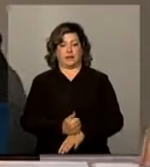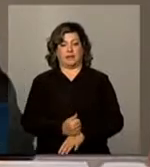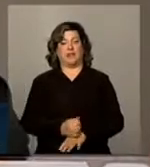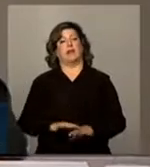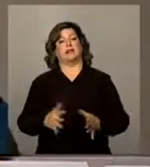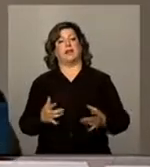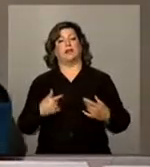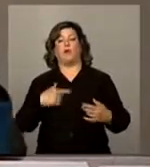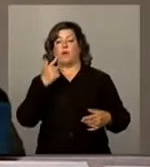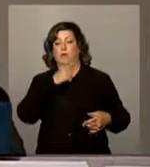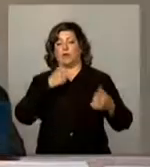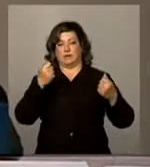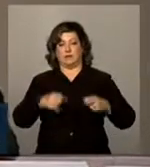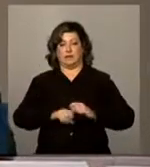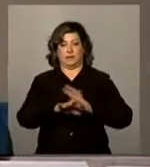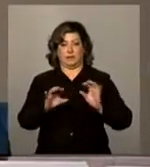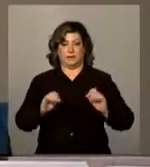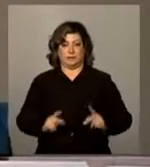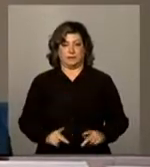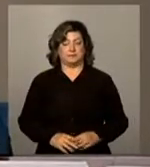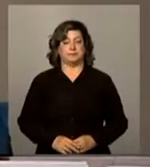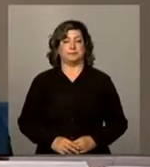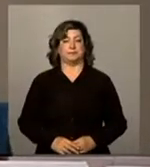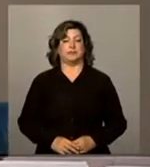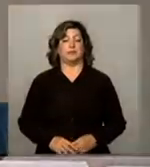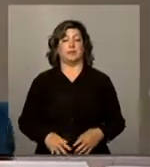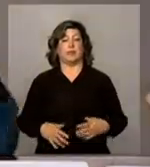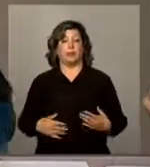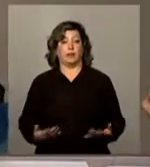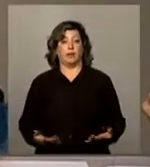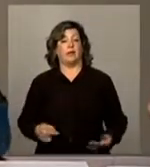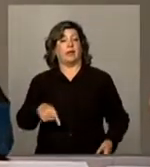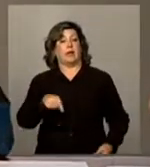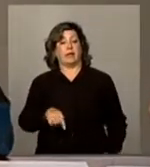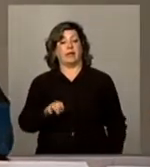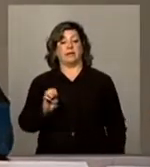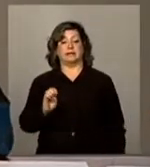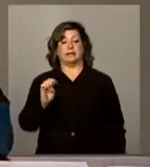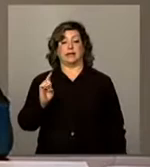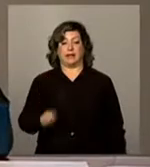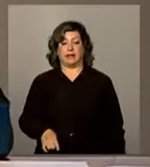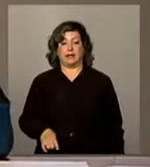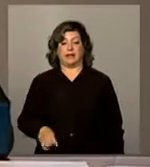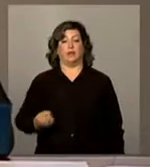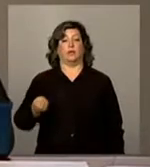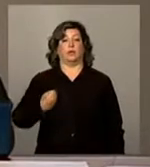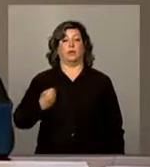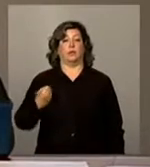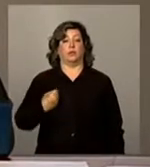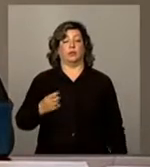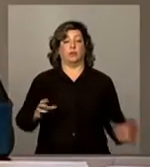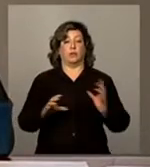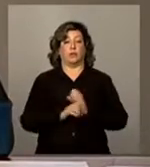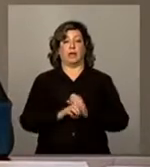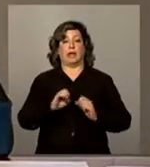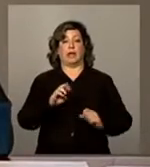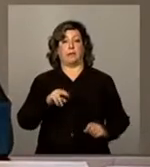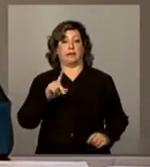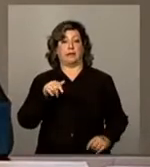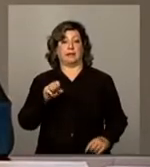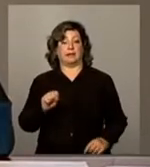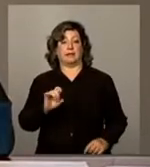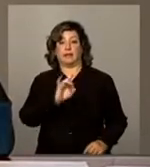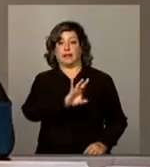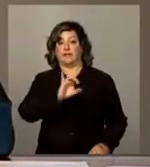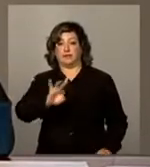talvez eu consiga te esclarecer. Então, essa é o número de emendas